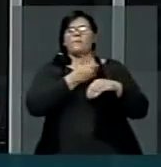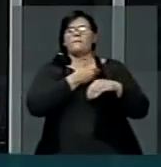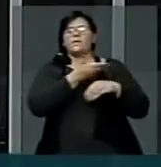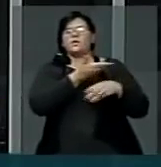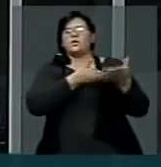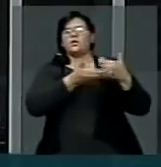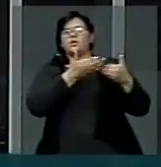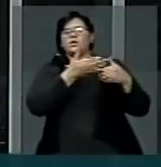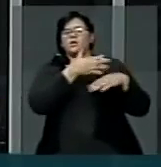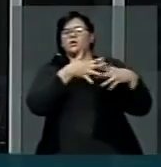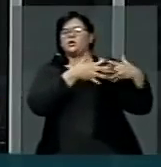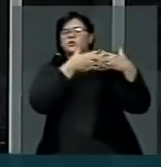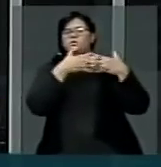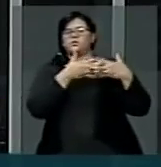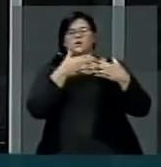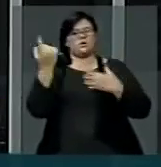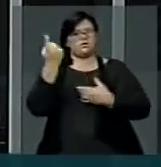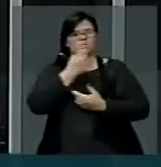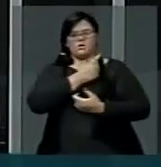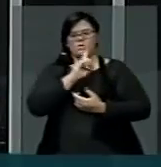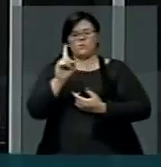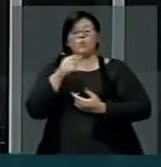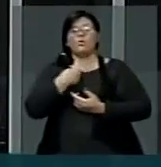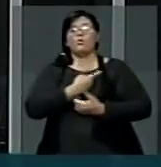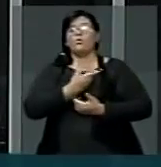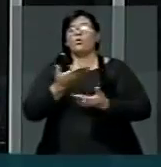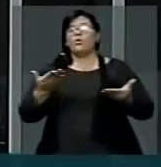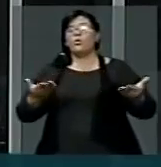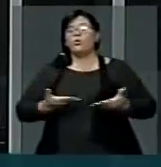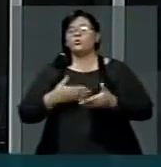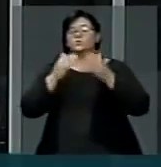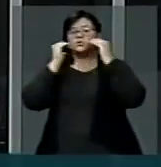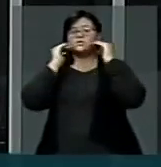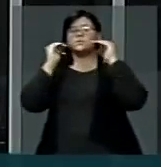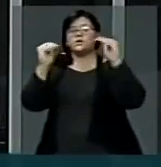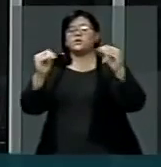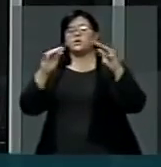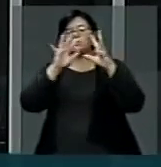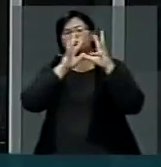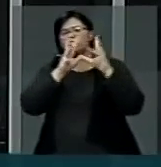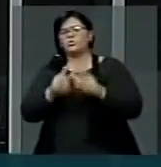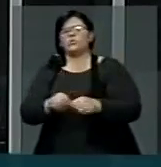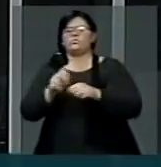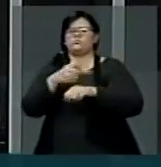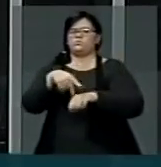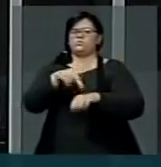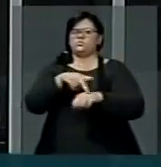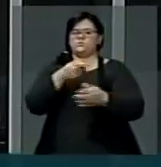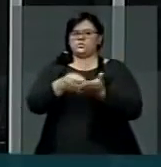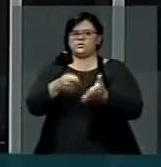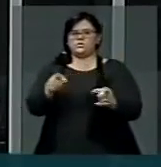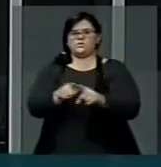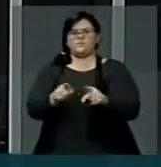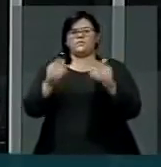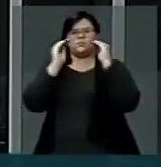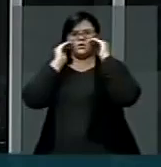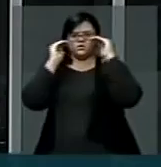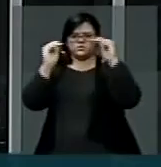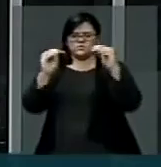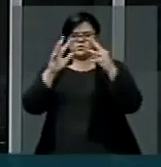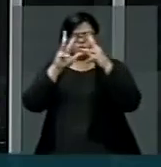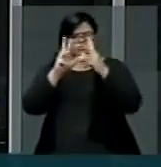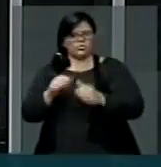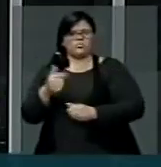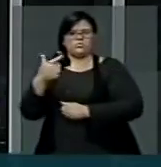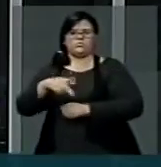hoje uma nação que respeita os demais países e exigimos também respeito de todos os